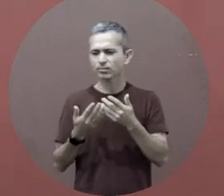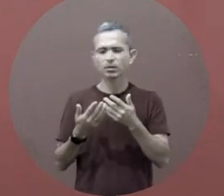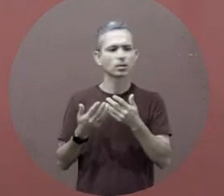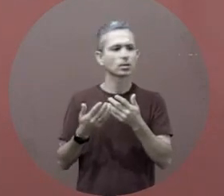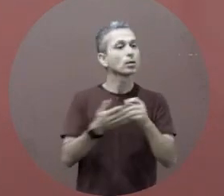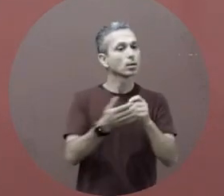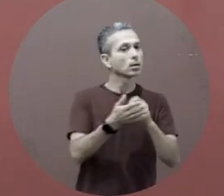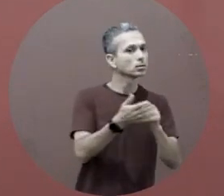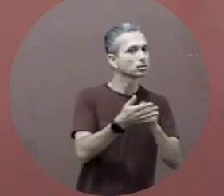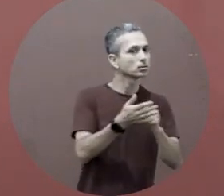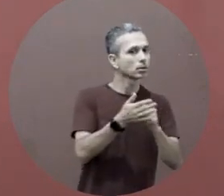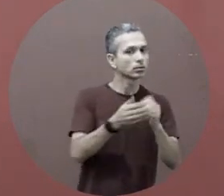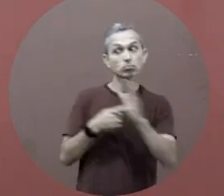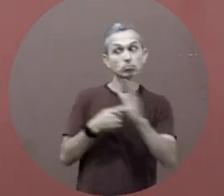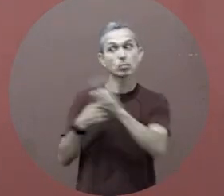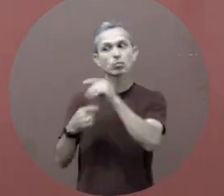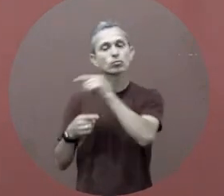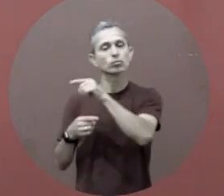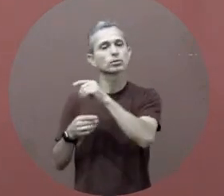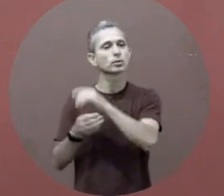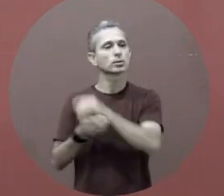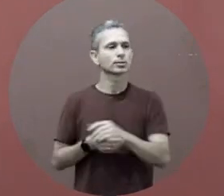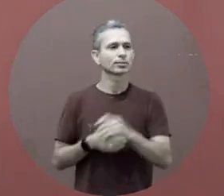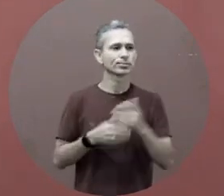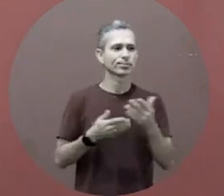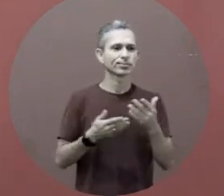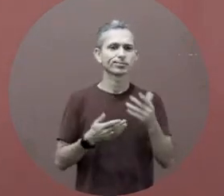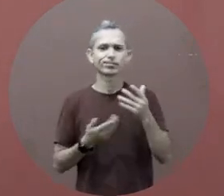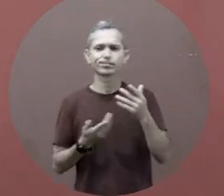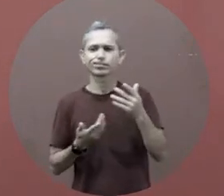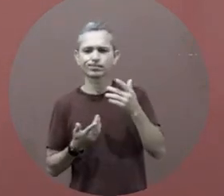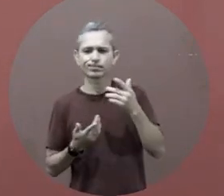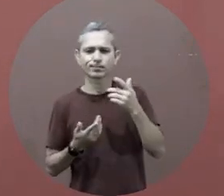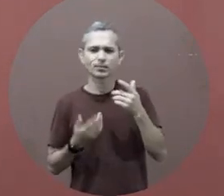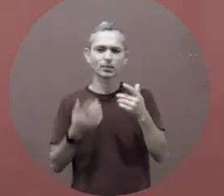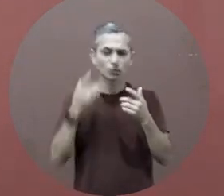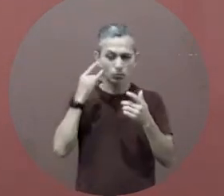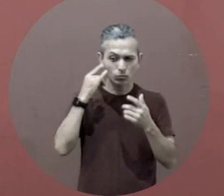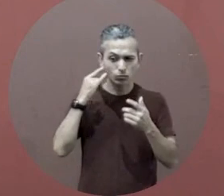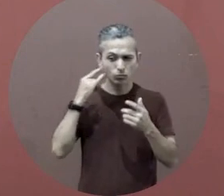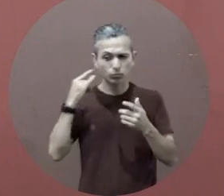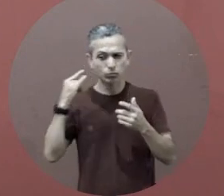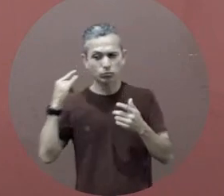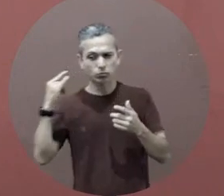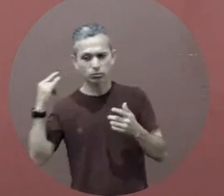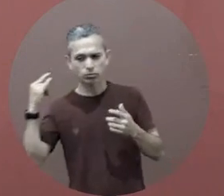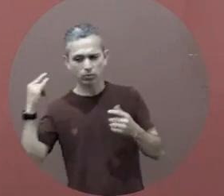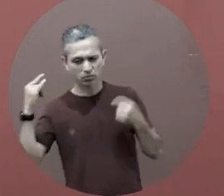Tentadas a parar, a se isolar, a deixar a vida comunitária.